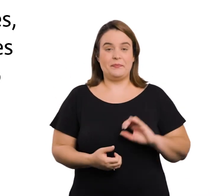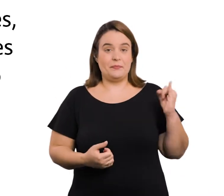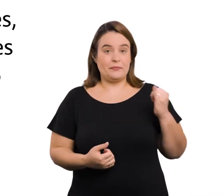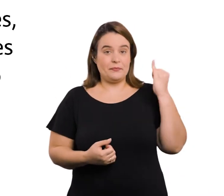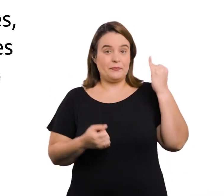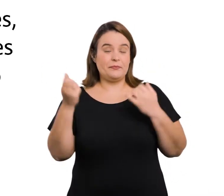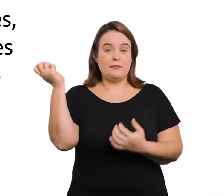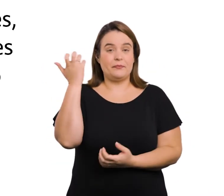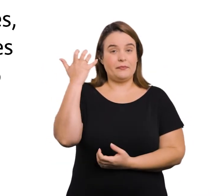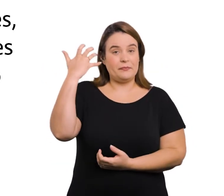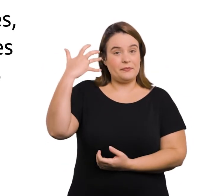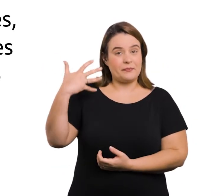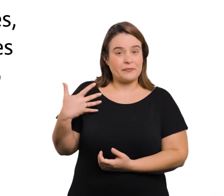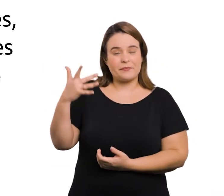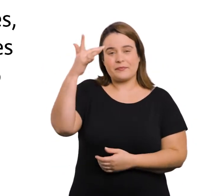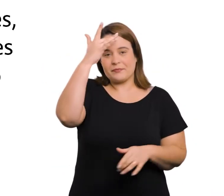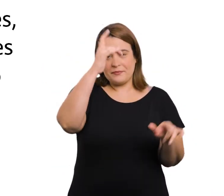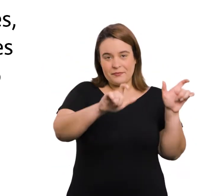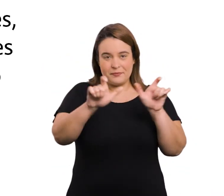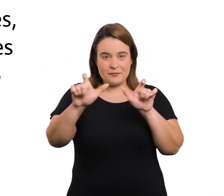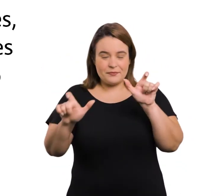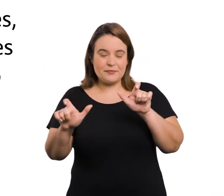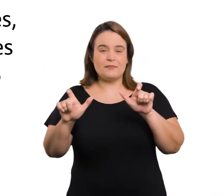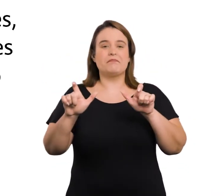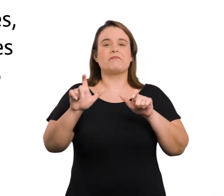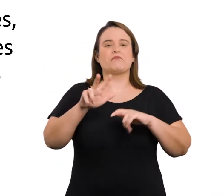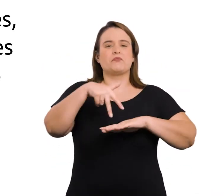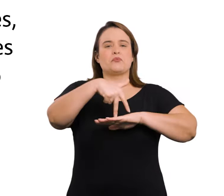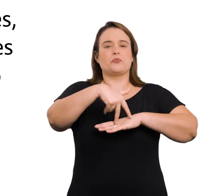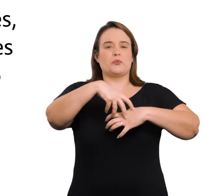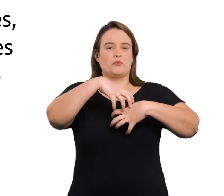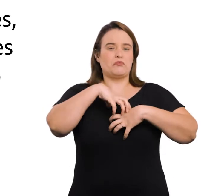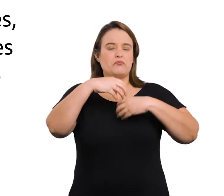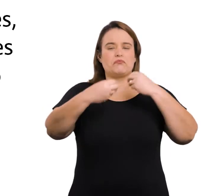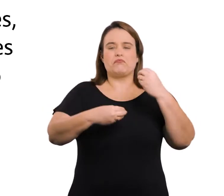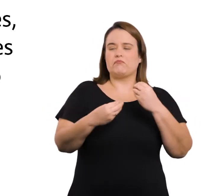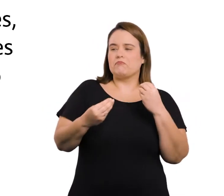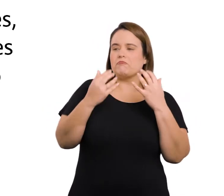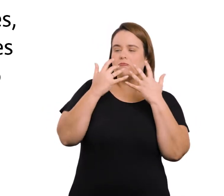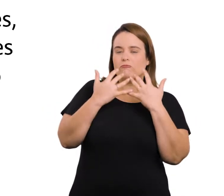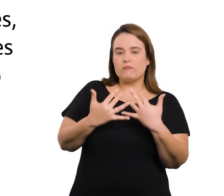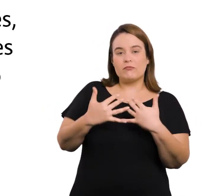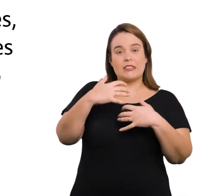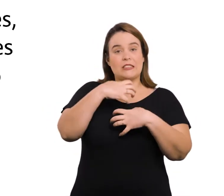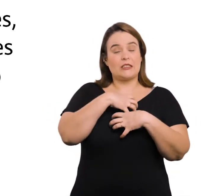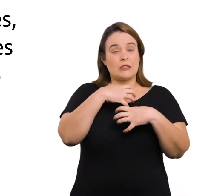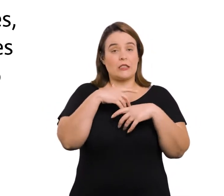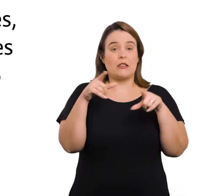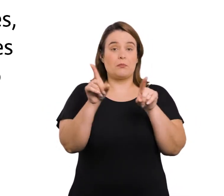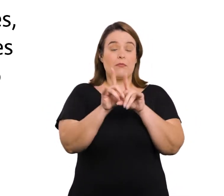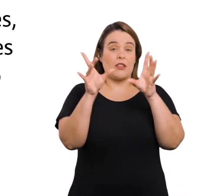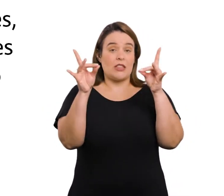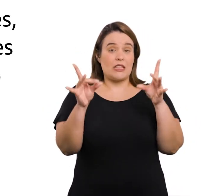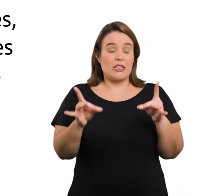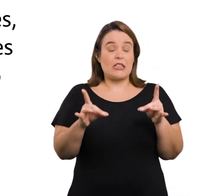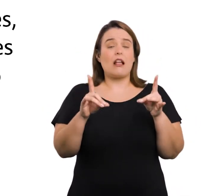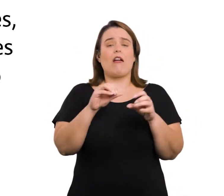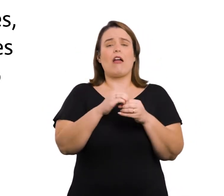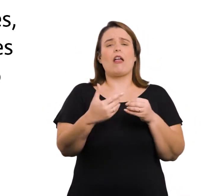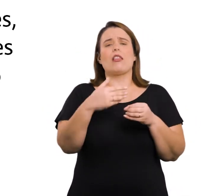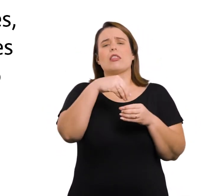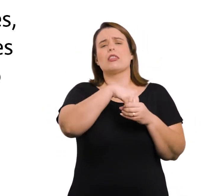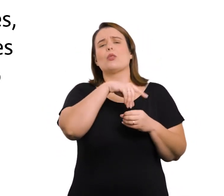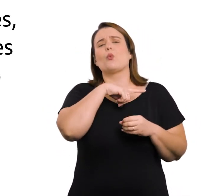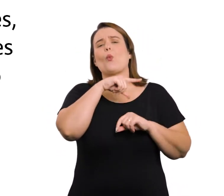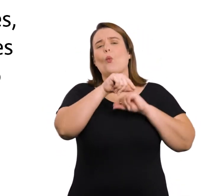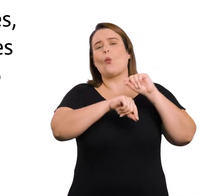sejam descritos os cenários, personagens, posições, formas, cores, situações e detalhes dos